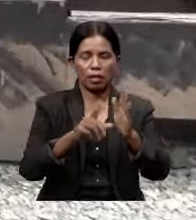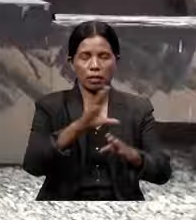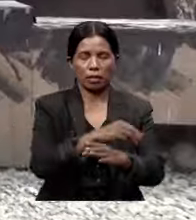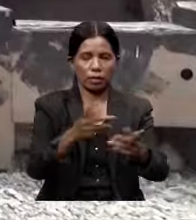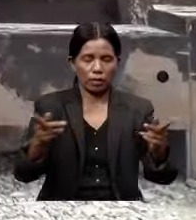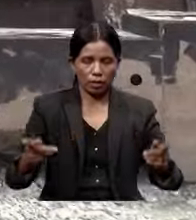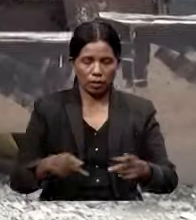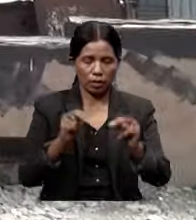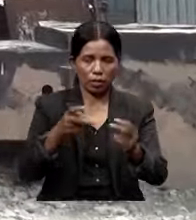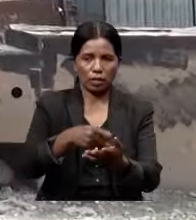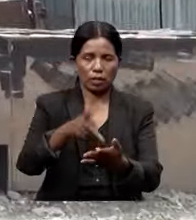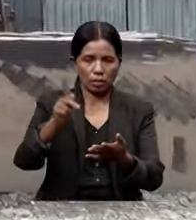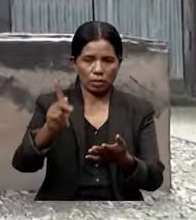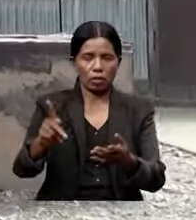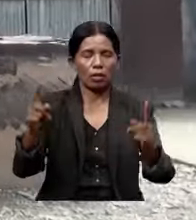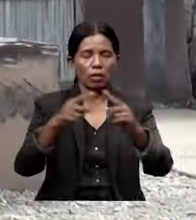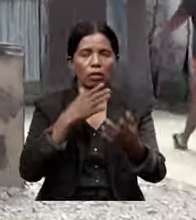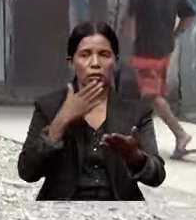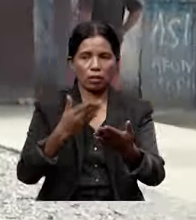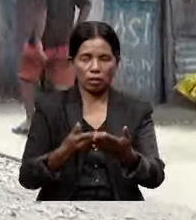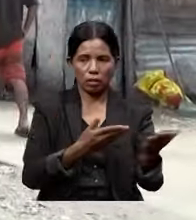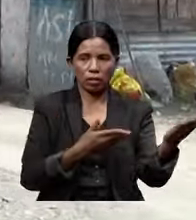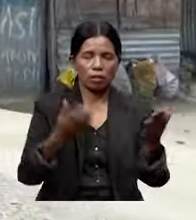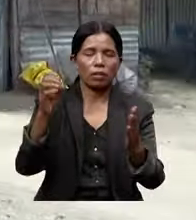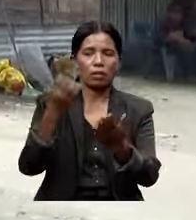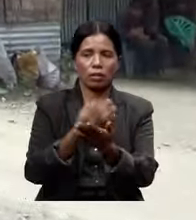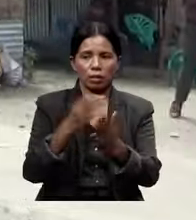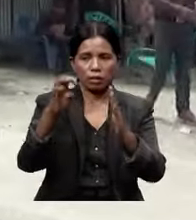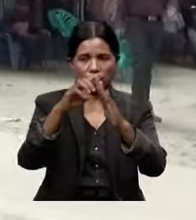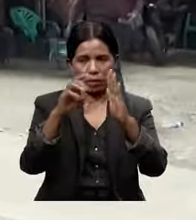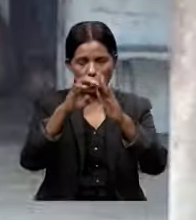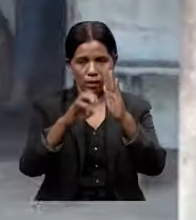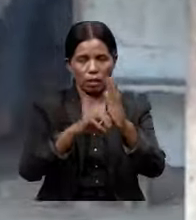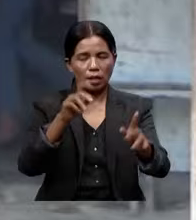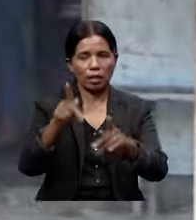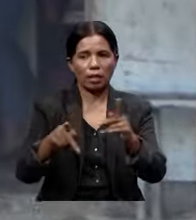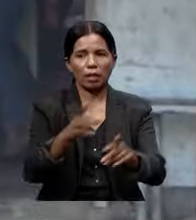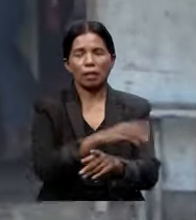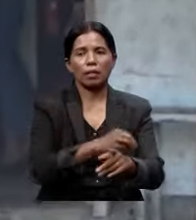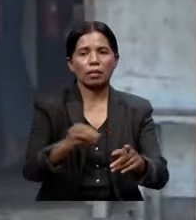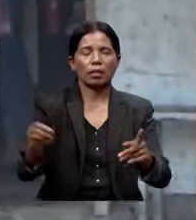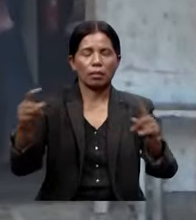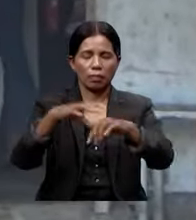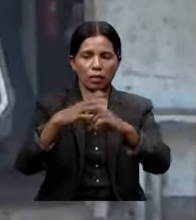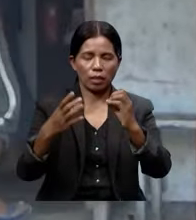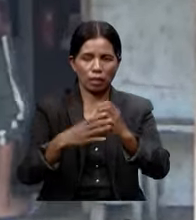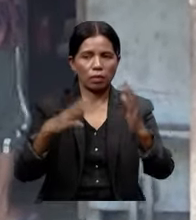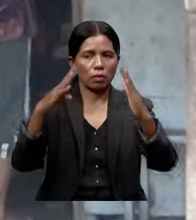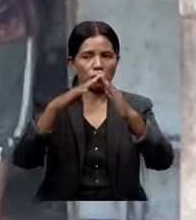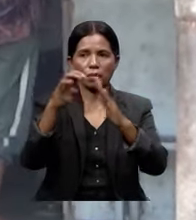móveis, tem que ser o arrendamento ou de atama receita se vai estado. Tu é dados é mahira que nebe halo arrendamento barrai no uma